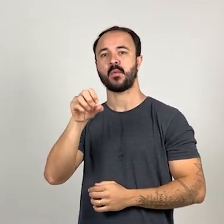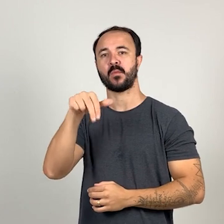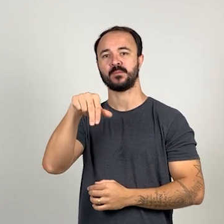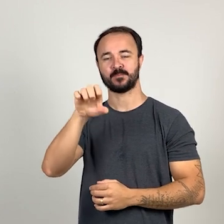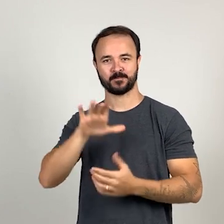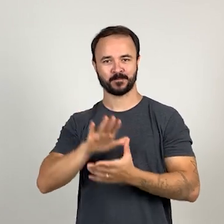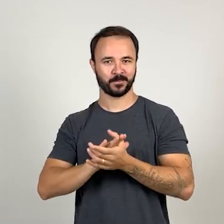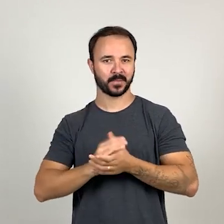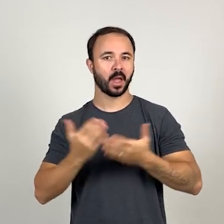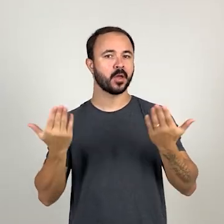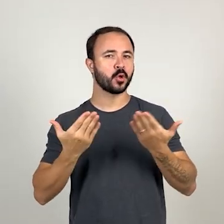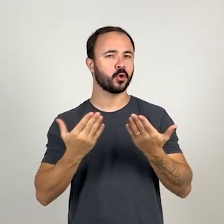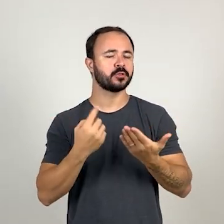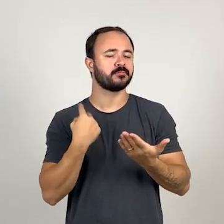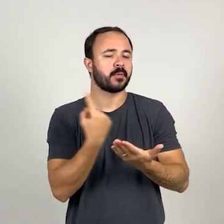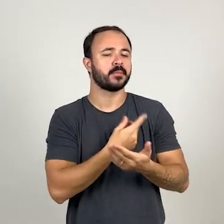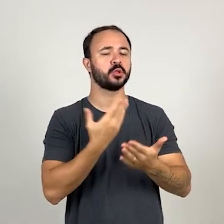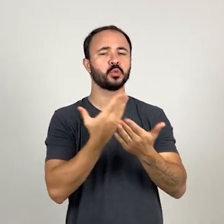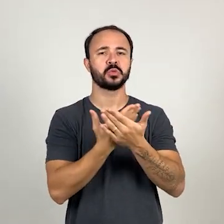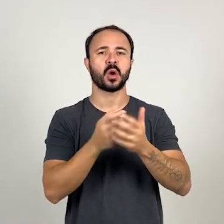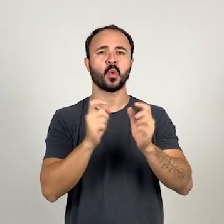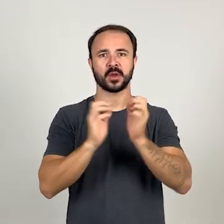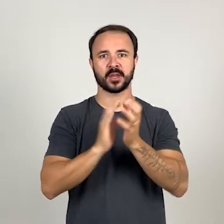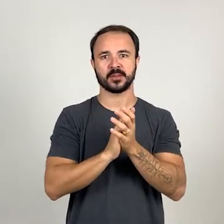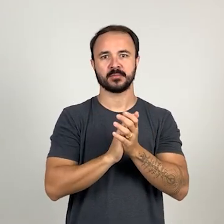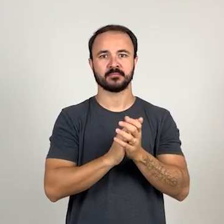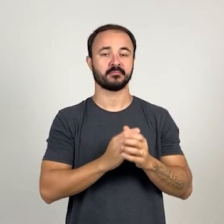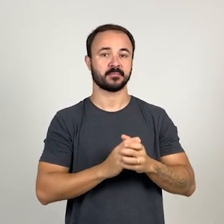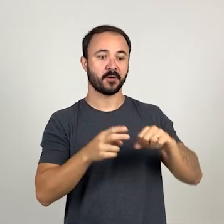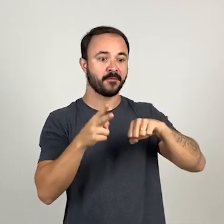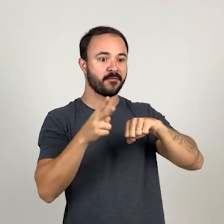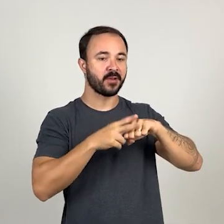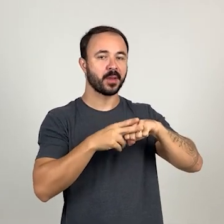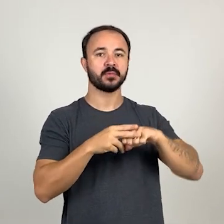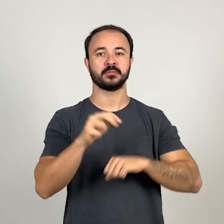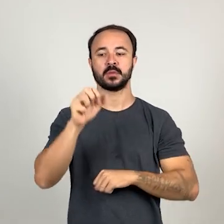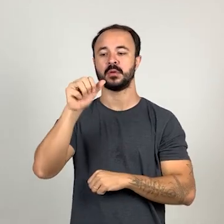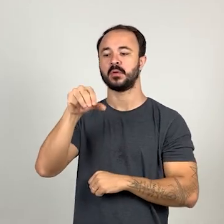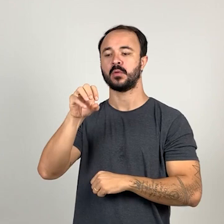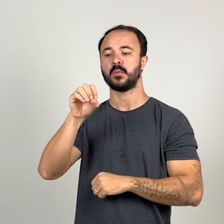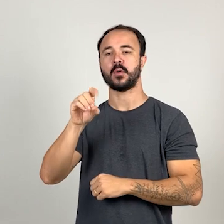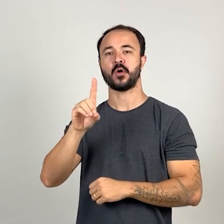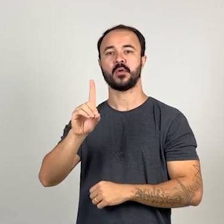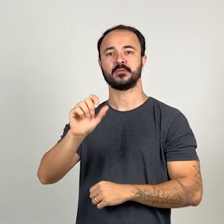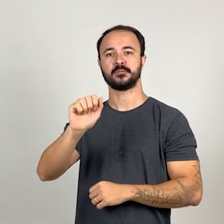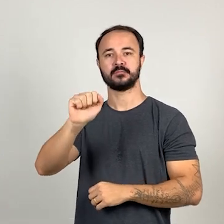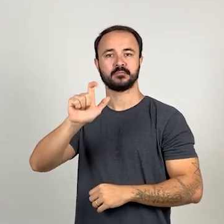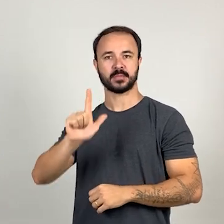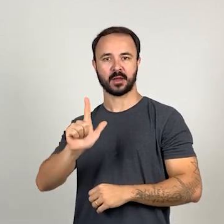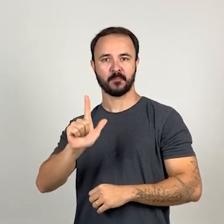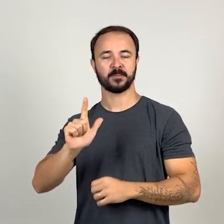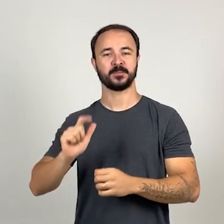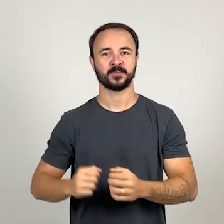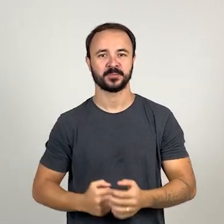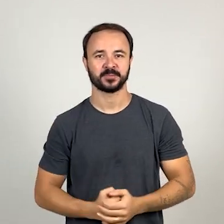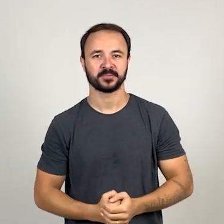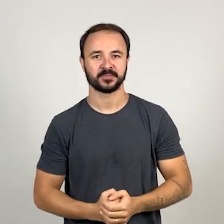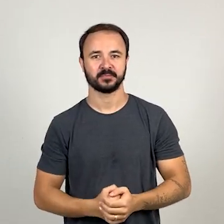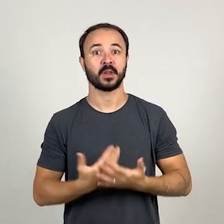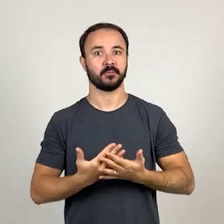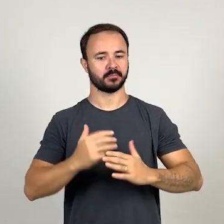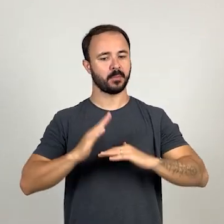estudar sobre Modal Verbs, os verbos modais. A nossa habilidade é empregar de